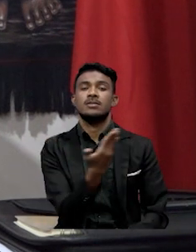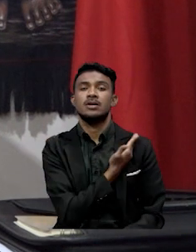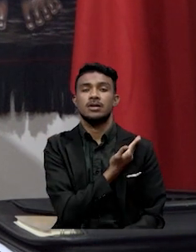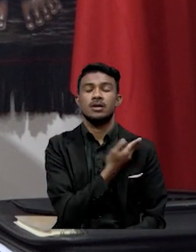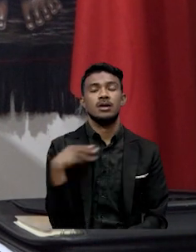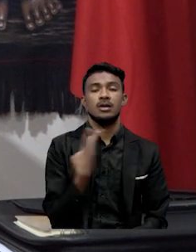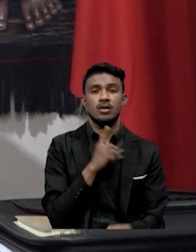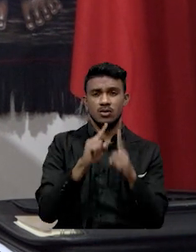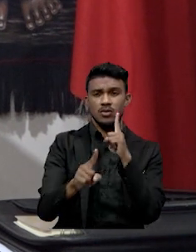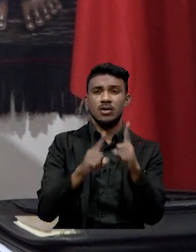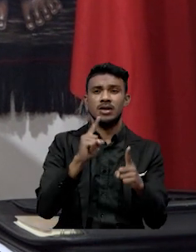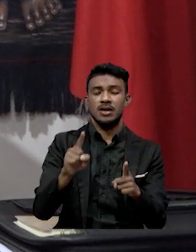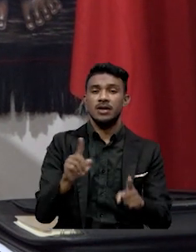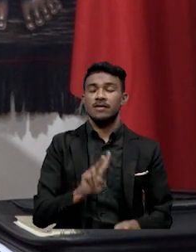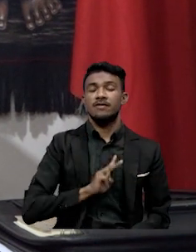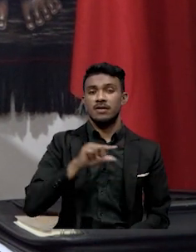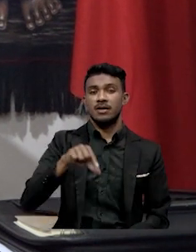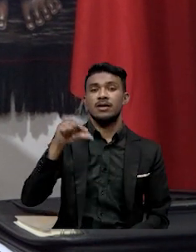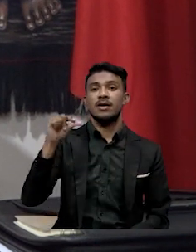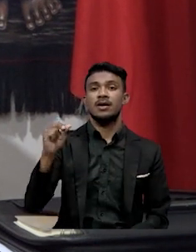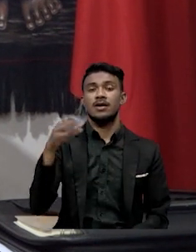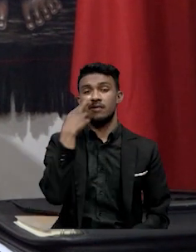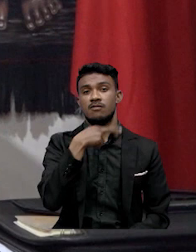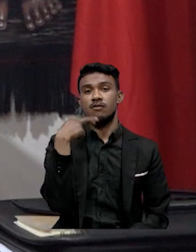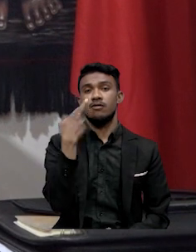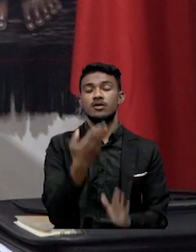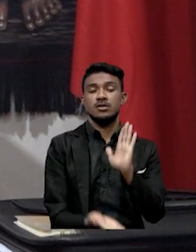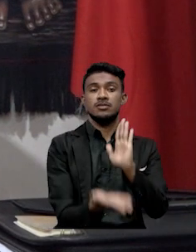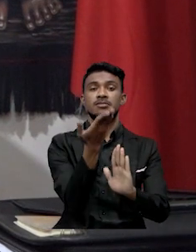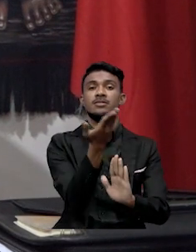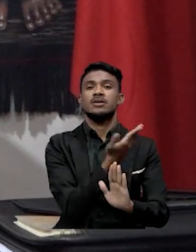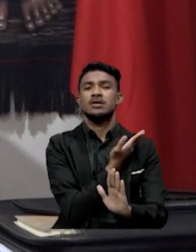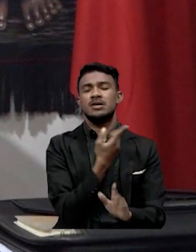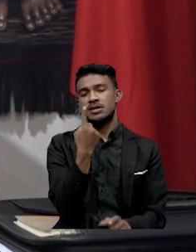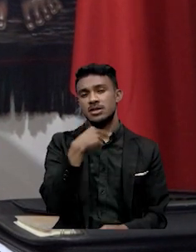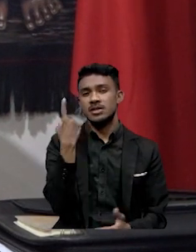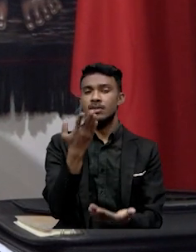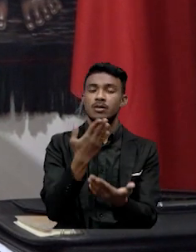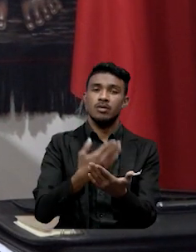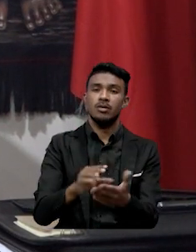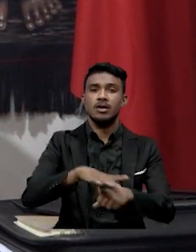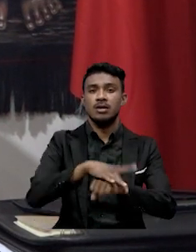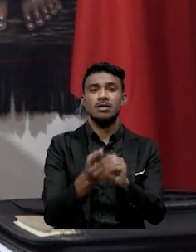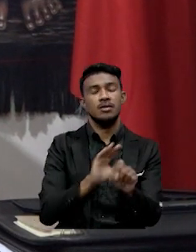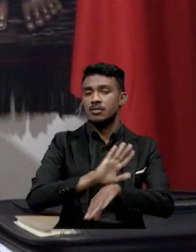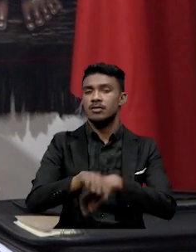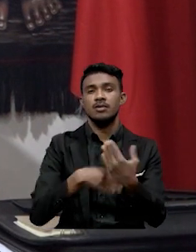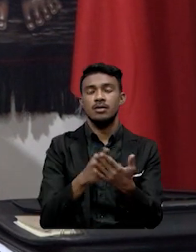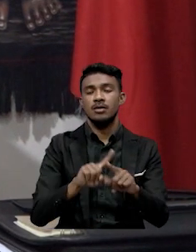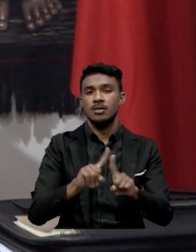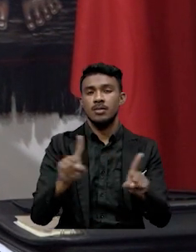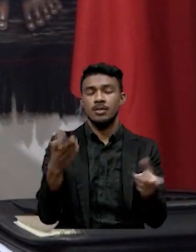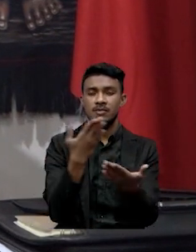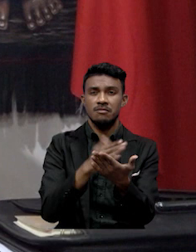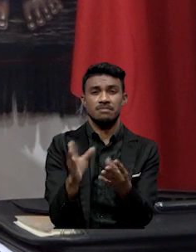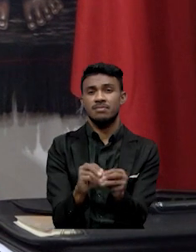quer que não fosse folhas se sai. Agora, se é uma cola, tem uma raiz, tem uma dia, mas se não vê que se dá cola, para rolar, fale, folha não enche de cola. O que